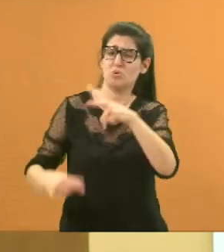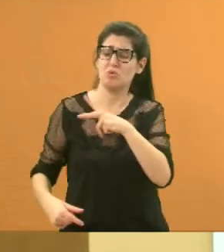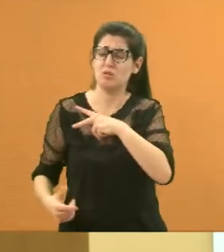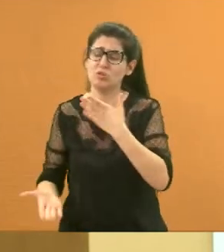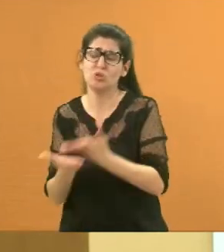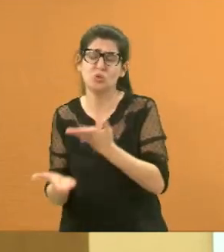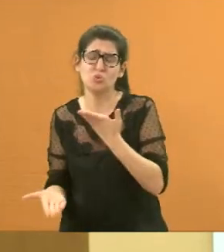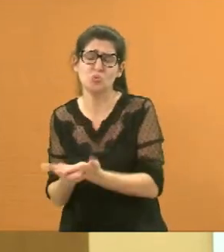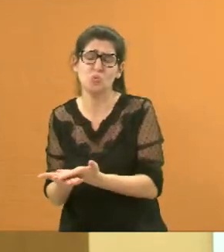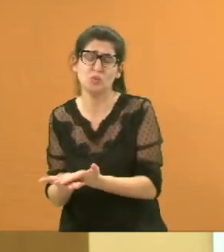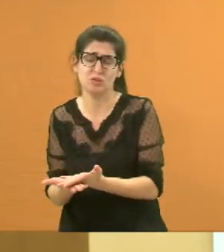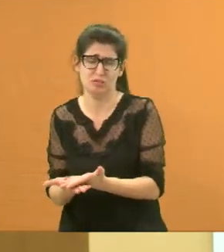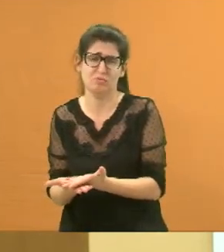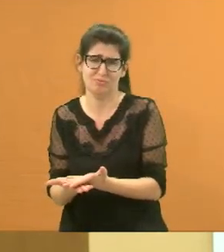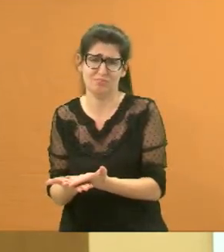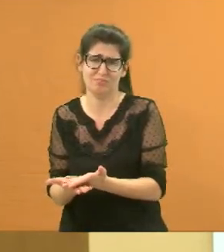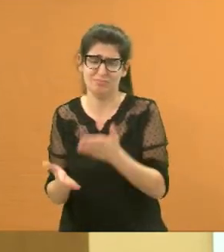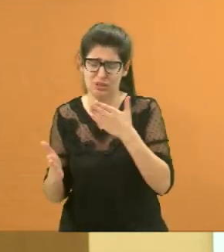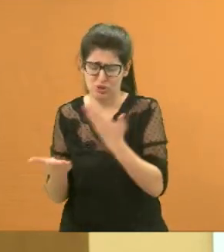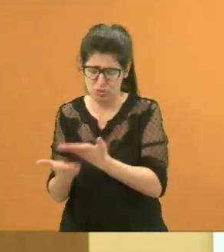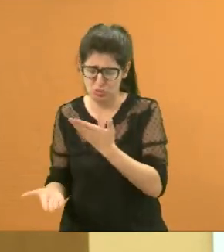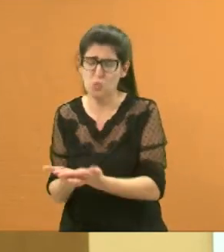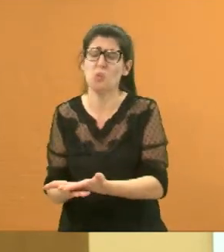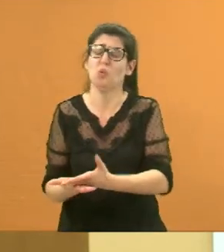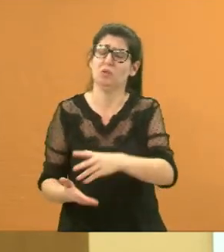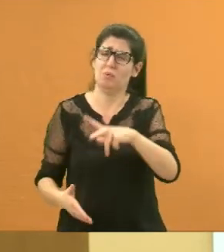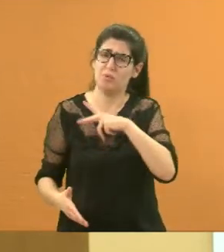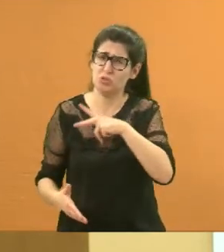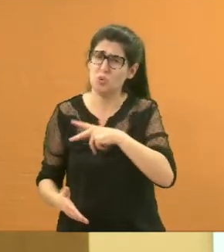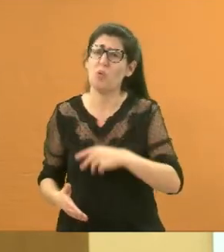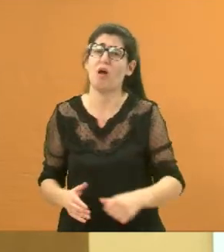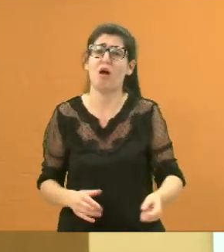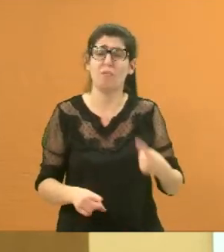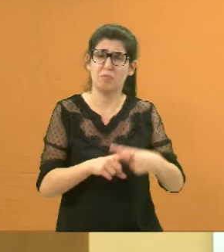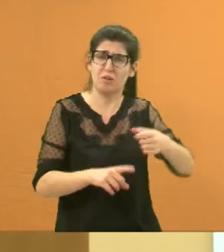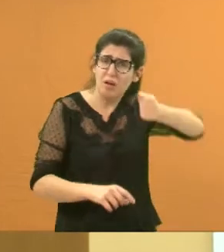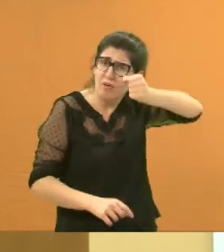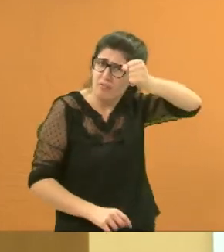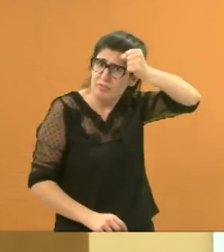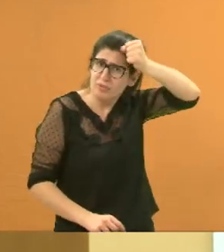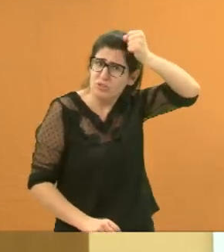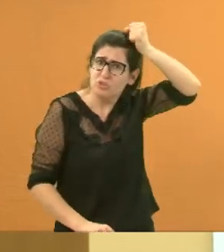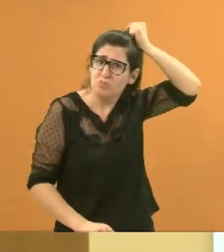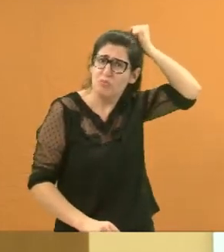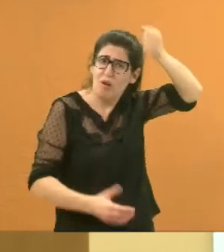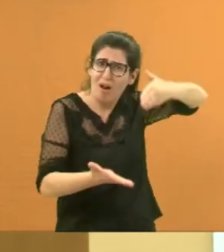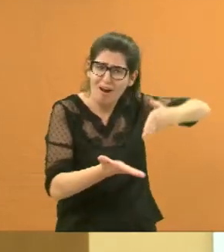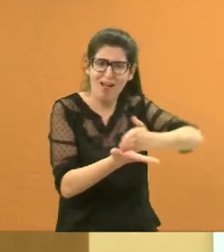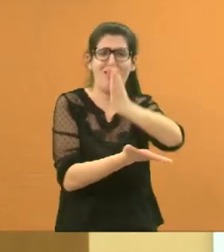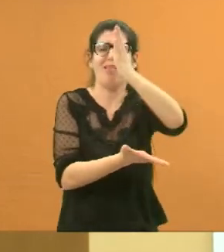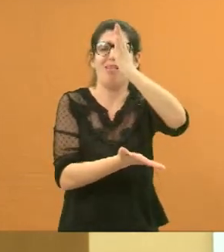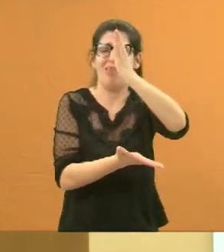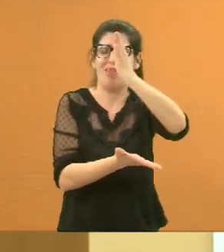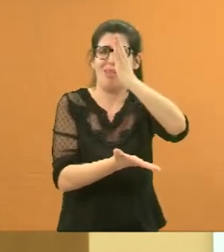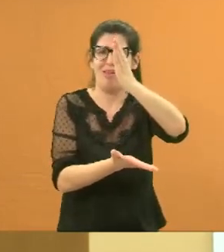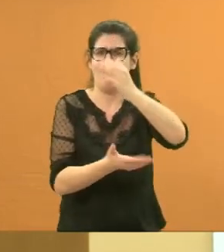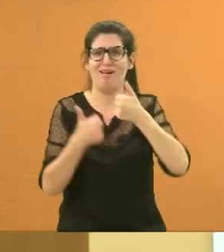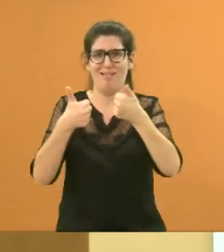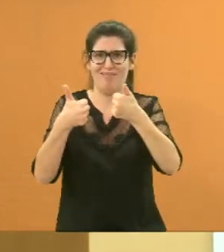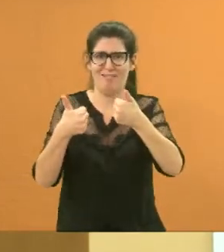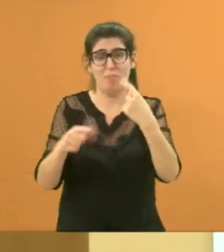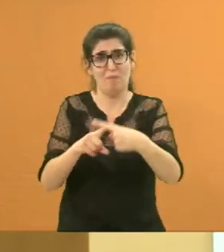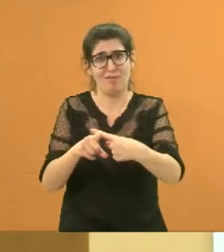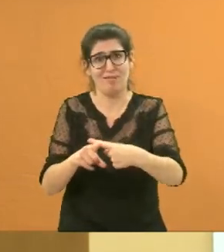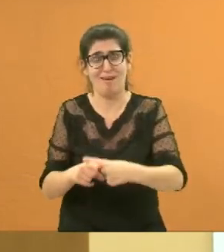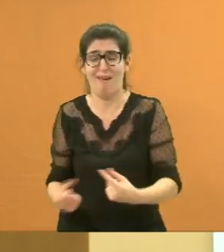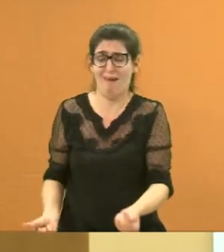O acesso dele a uma faculdade passando no vestibular é muito mais vantajoso do que aquele que estudou numa escola pública. É claro que